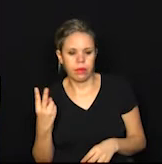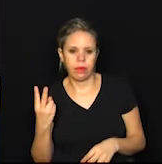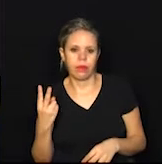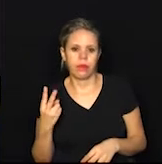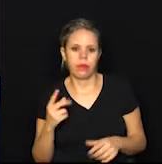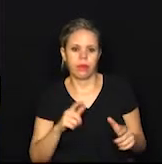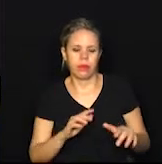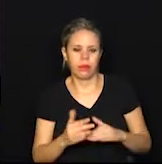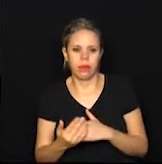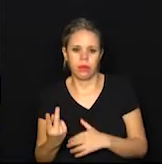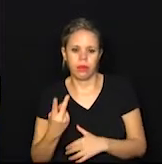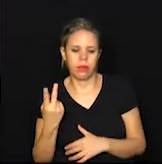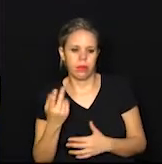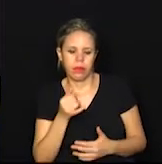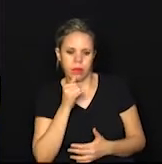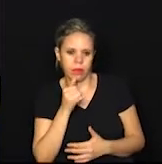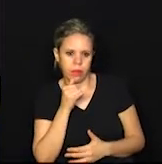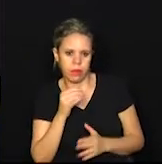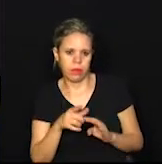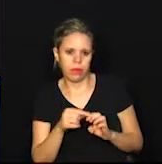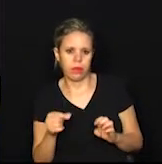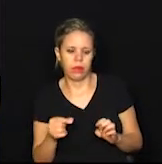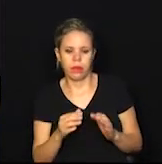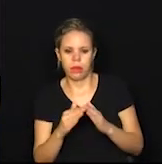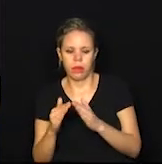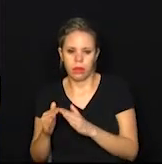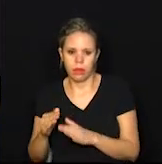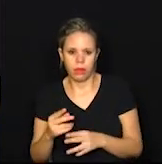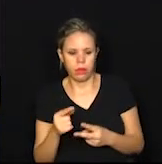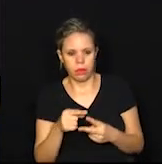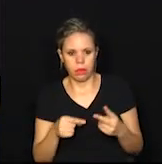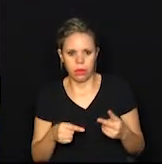naquela região onde o empreendimento não está. Então, são